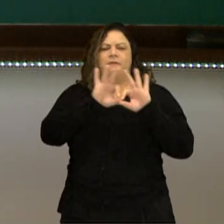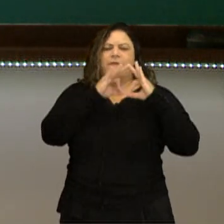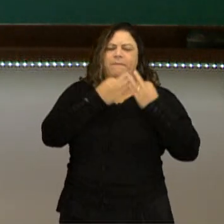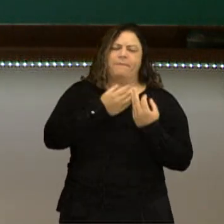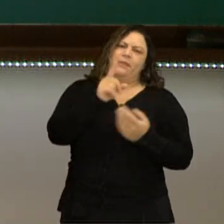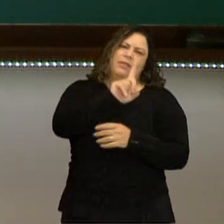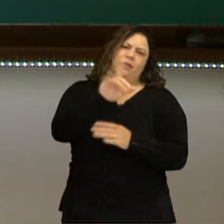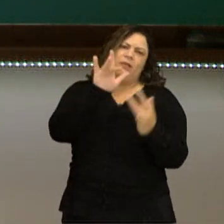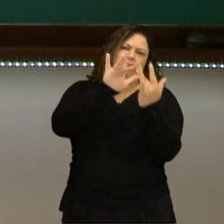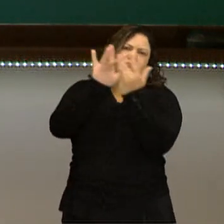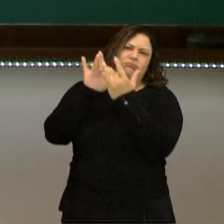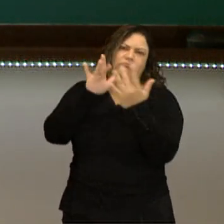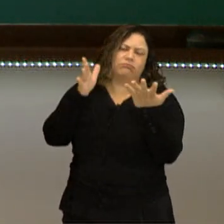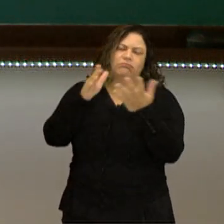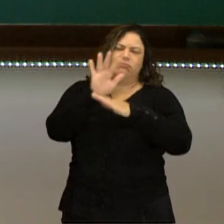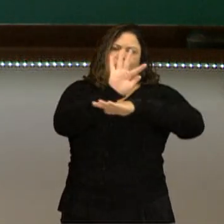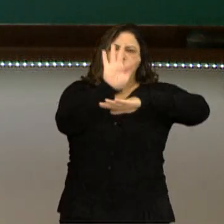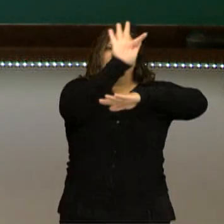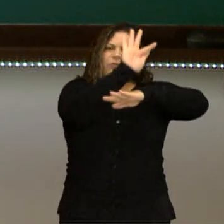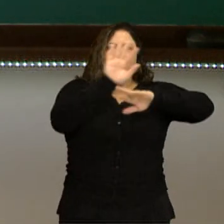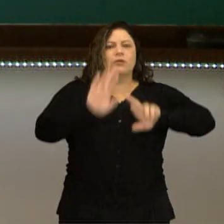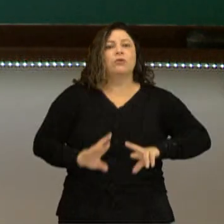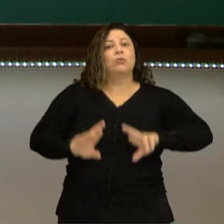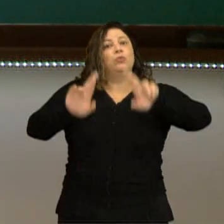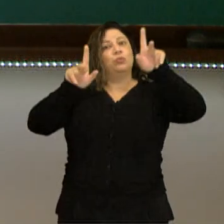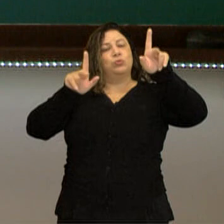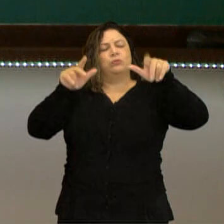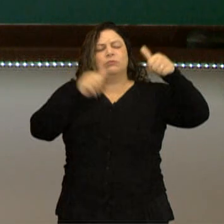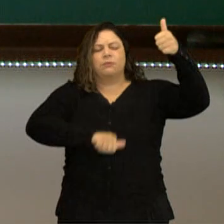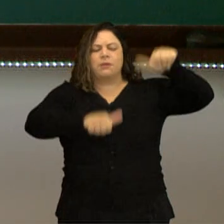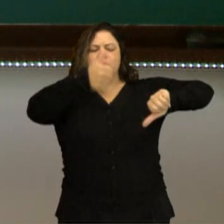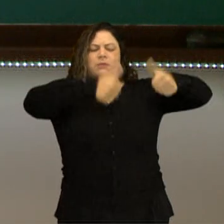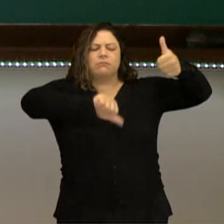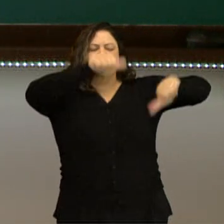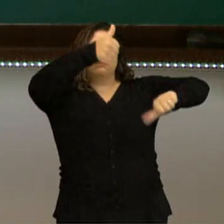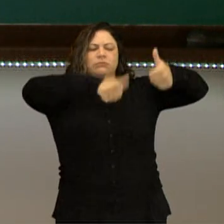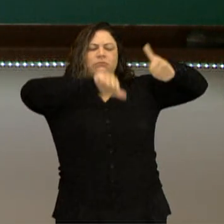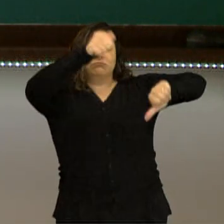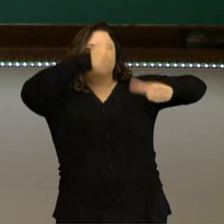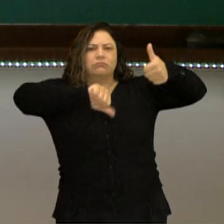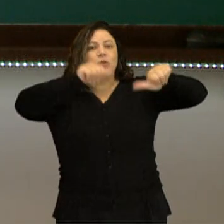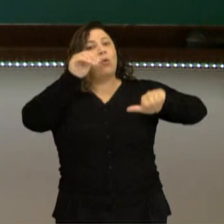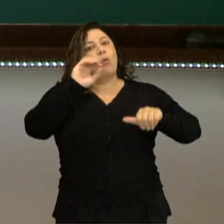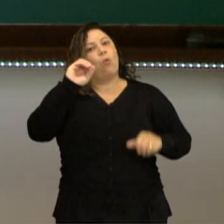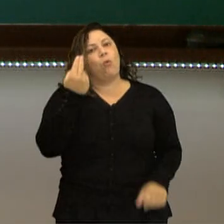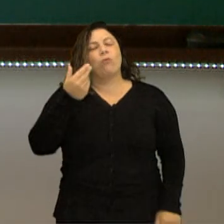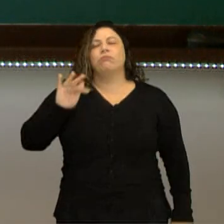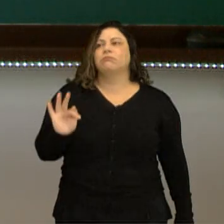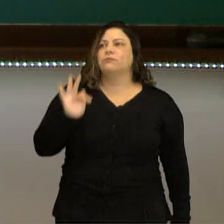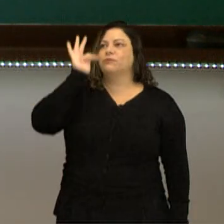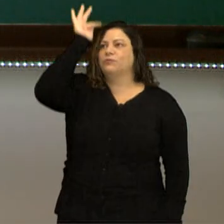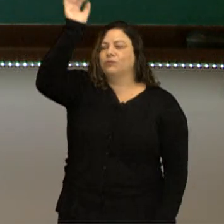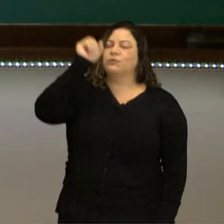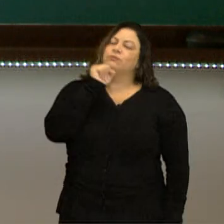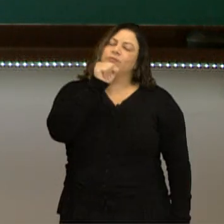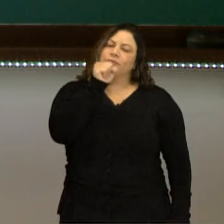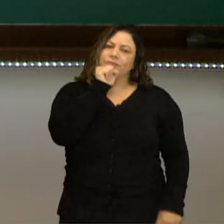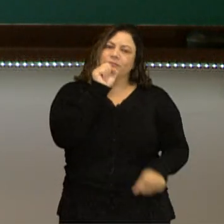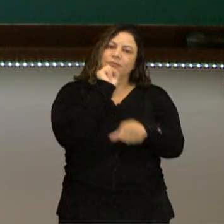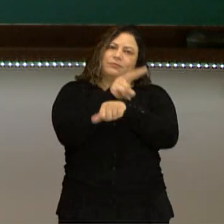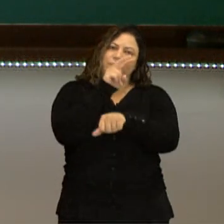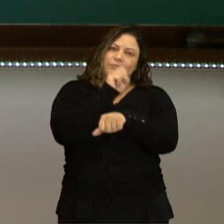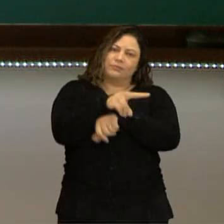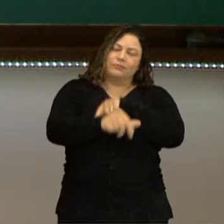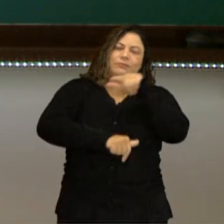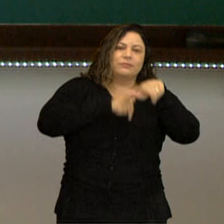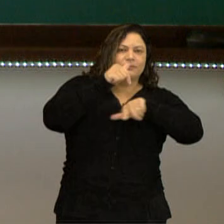aquelas pessoas diferentes que estão nos avaliando ou futuramente para uma entrevista de emprego. Então, a